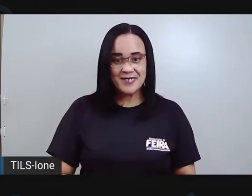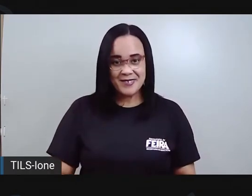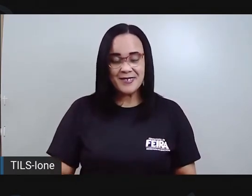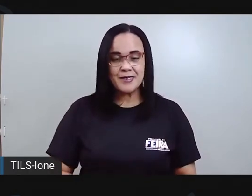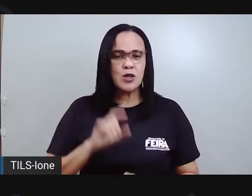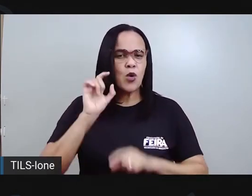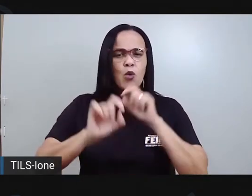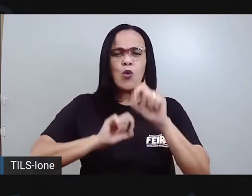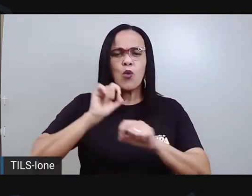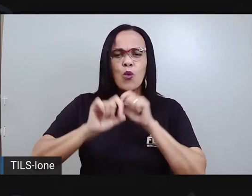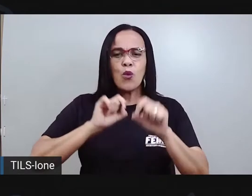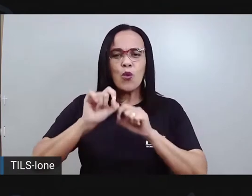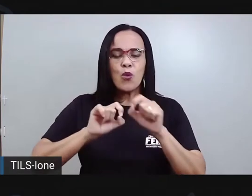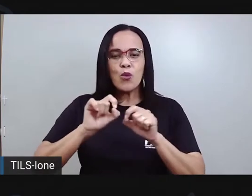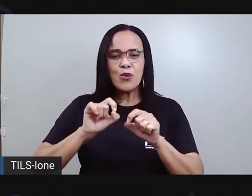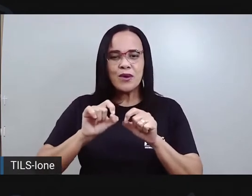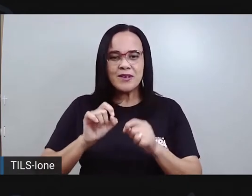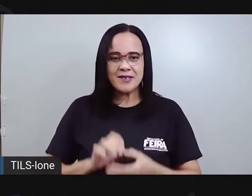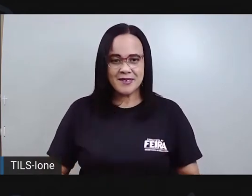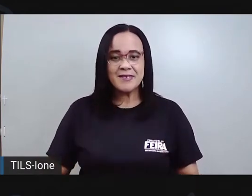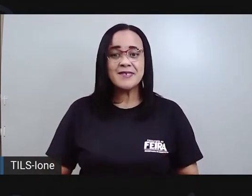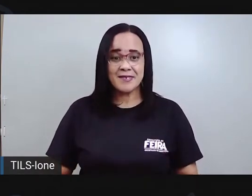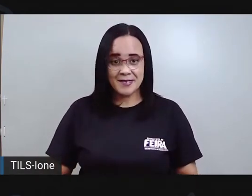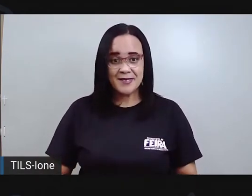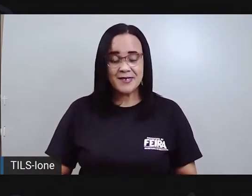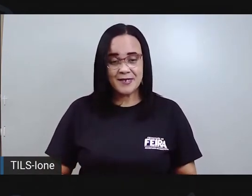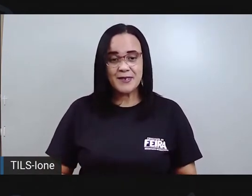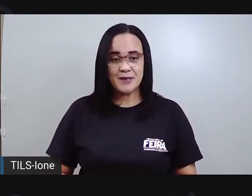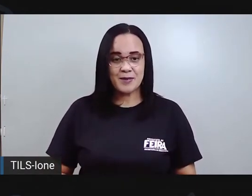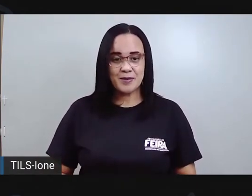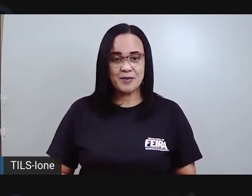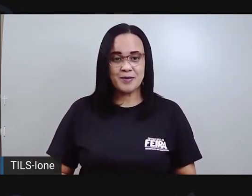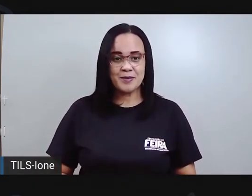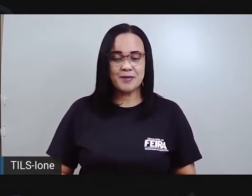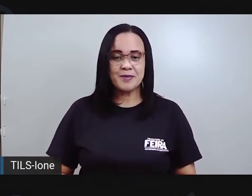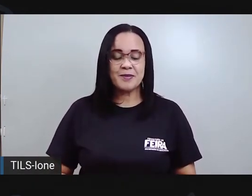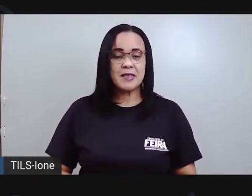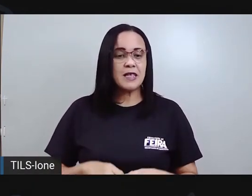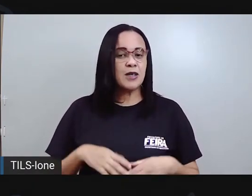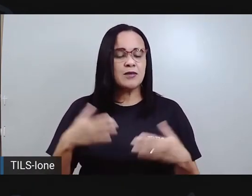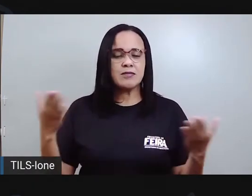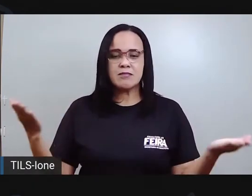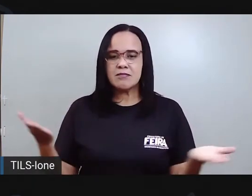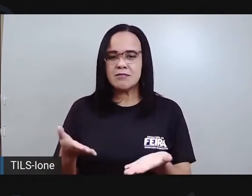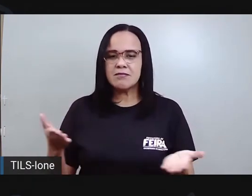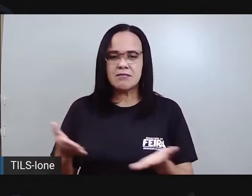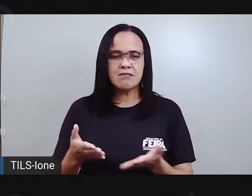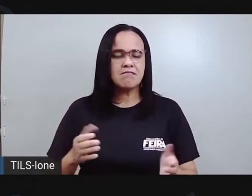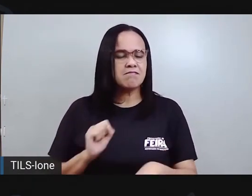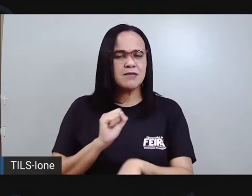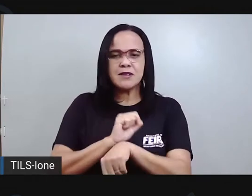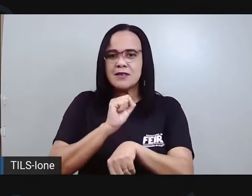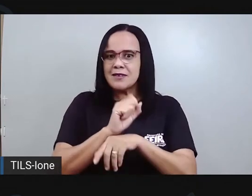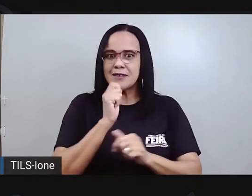adivinha? É hora de um momento muito esperado por